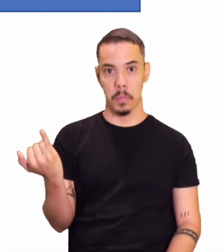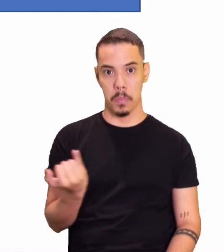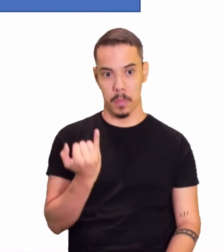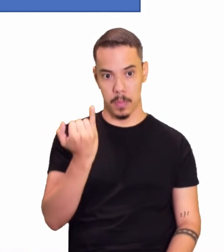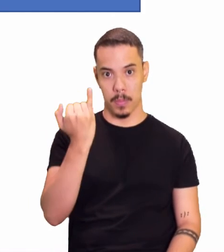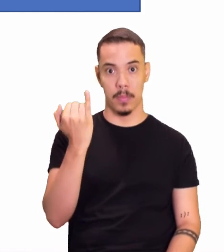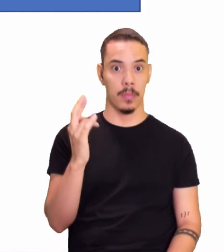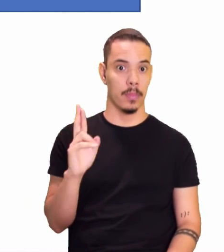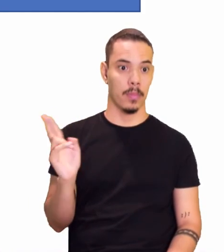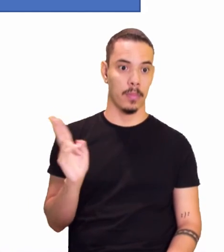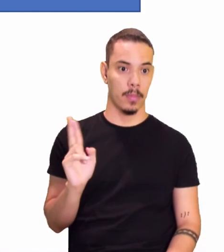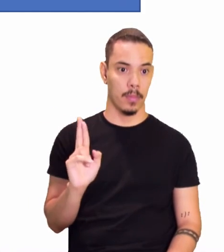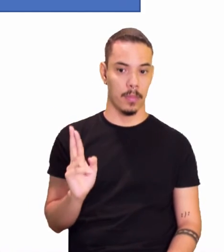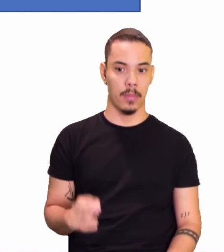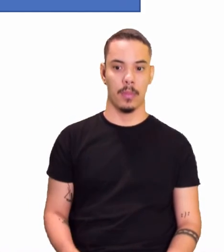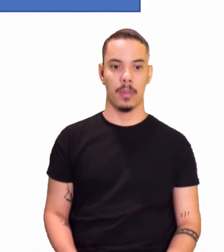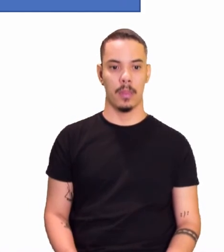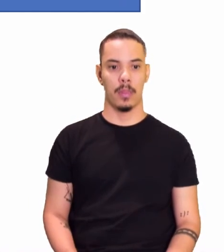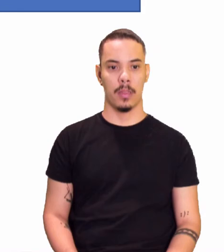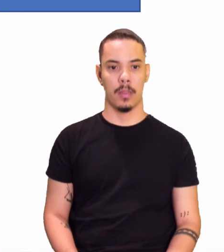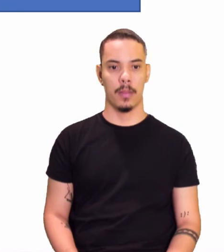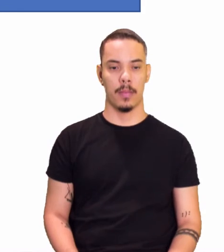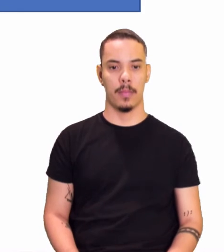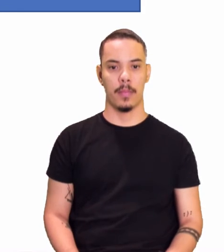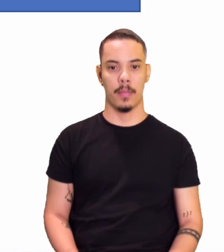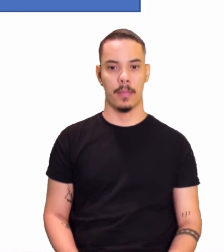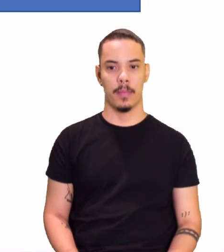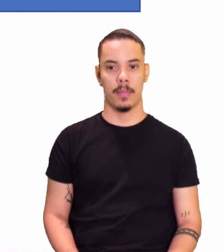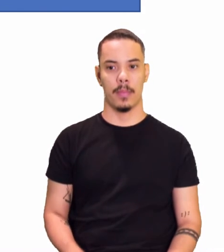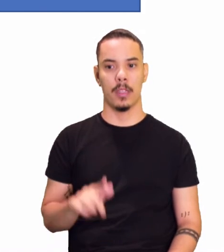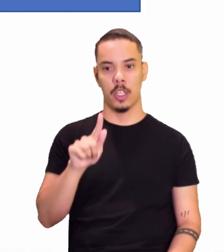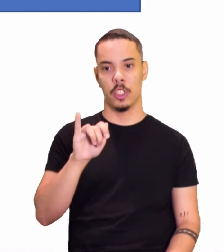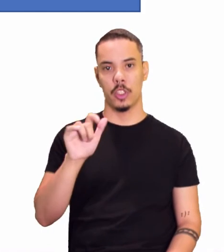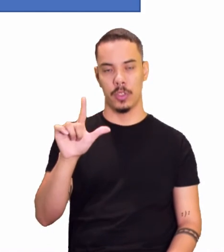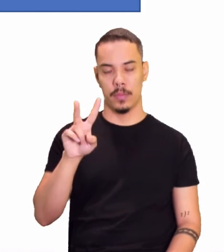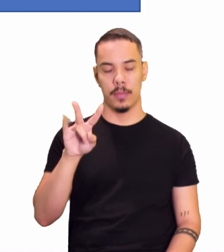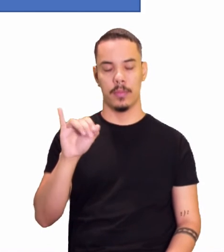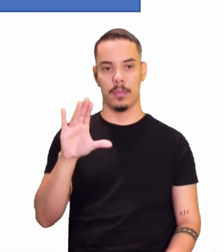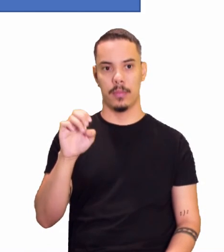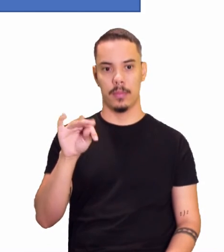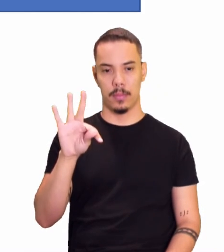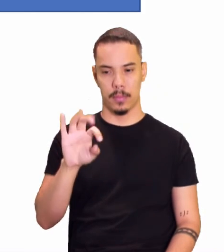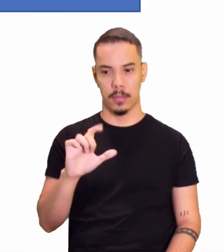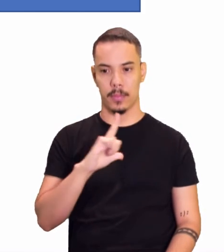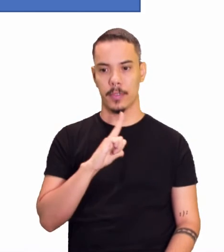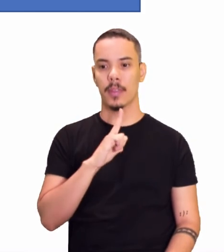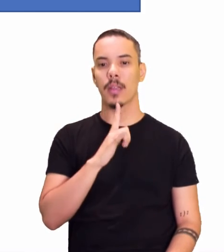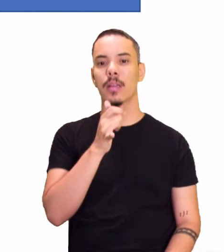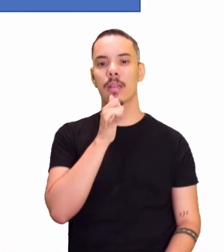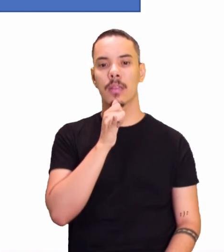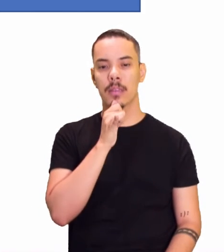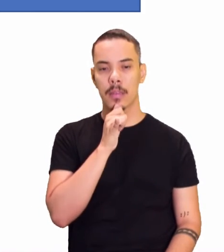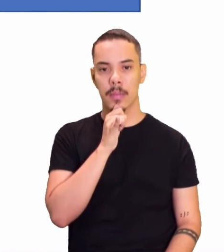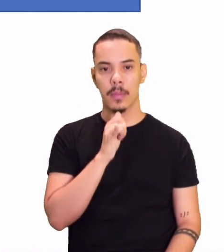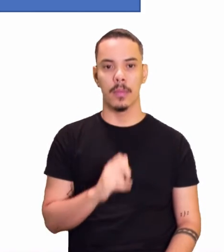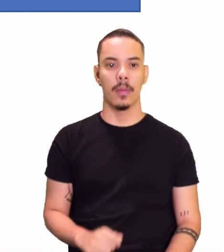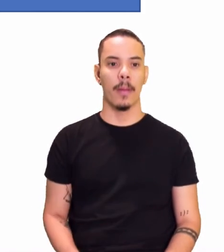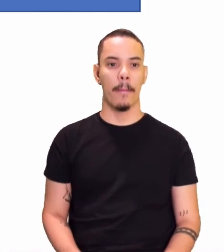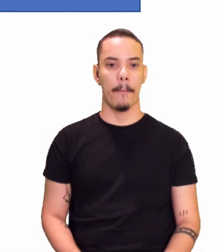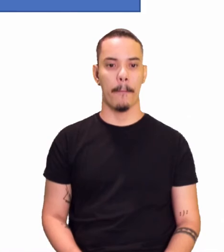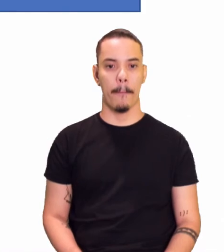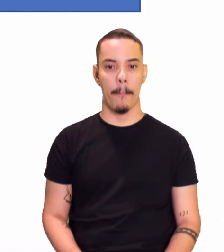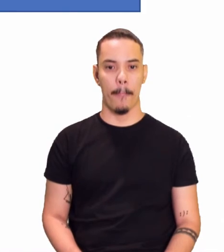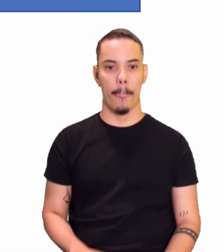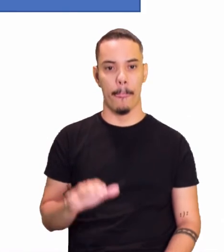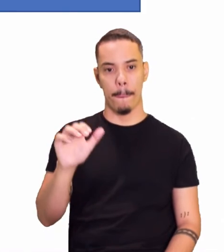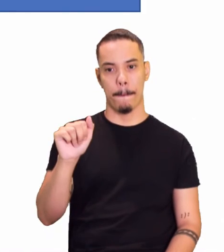importante, quem é? Gil Vicente, né? E nós vamos ter exemplos de autos. Com Alto